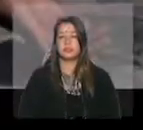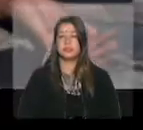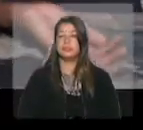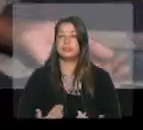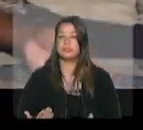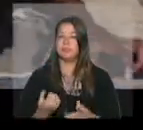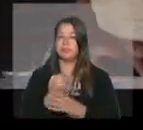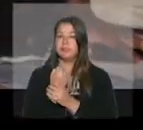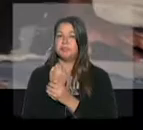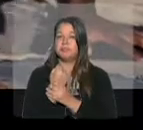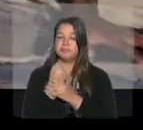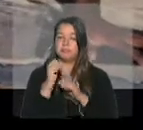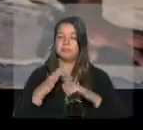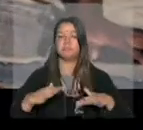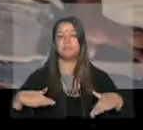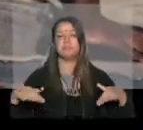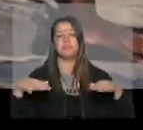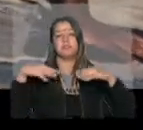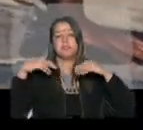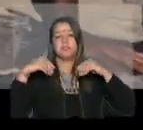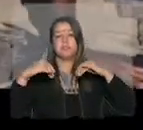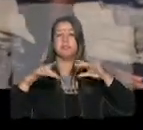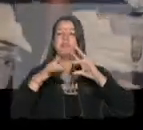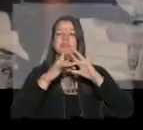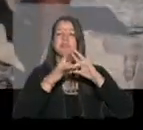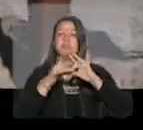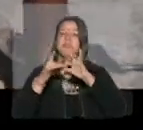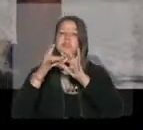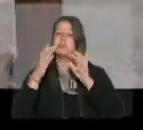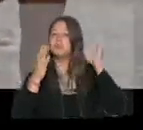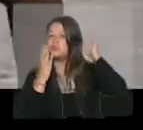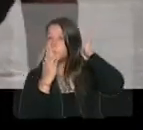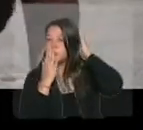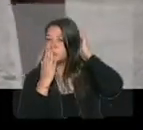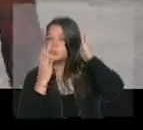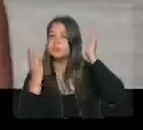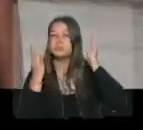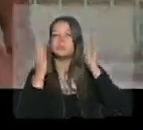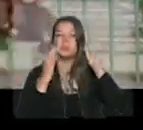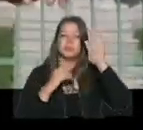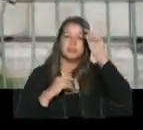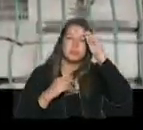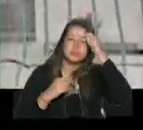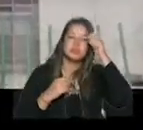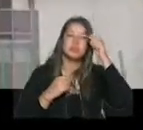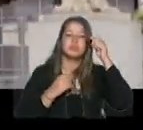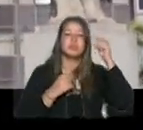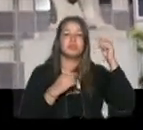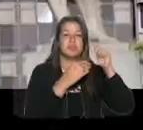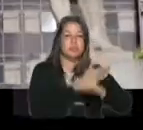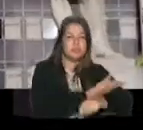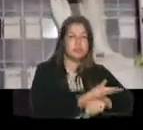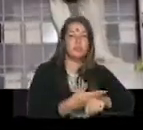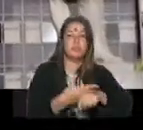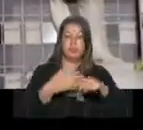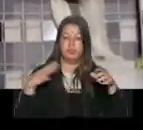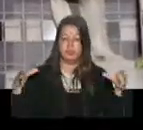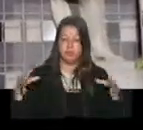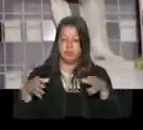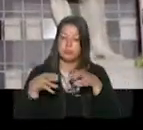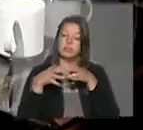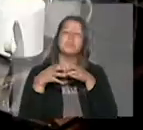Na defesa desta terra, selei a união entre índios, negros e